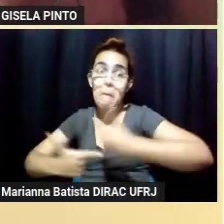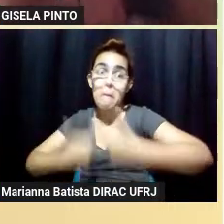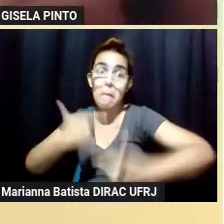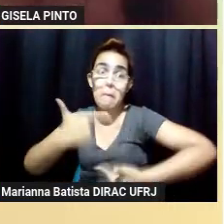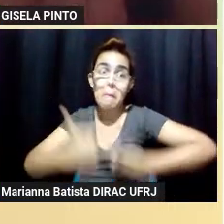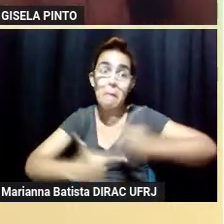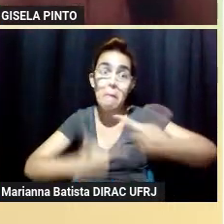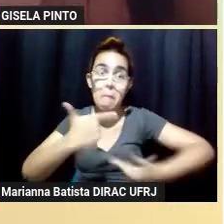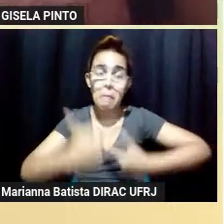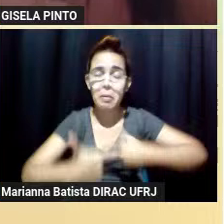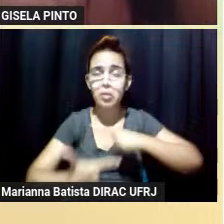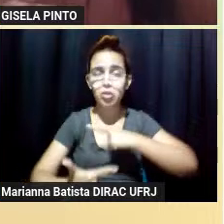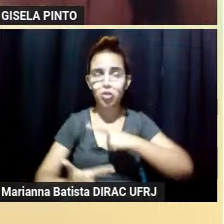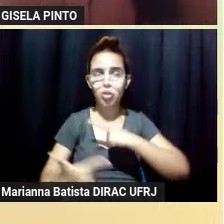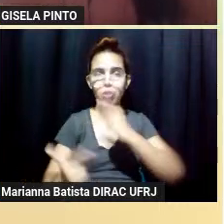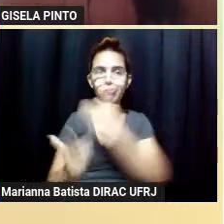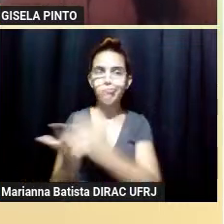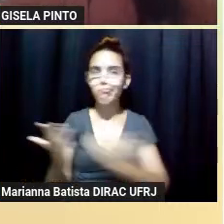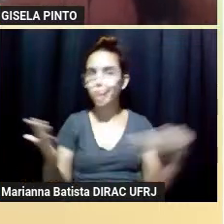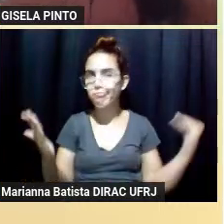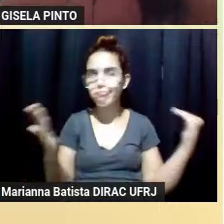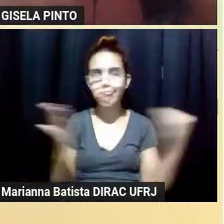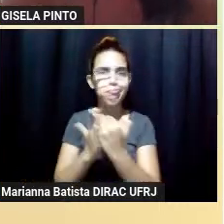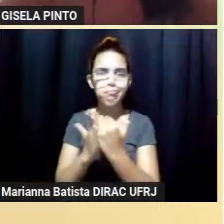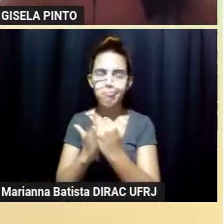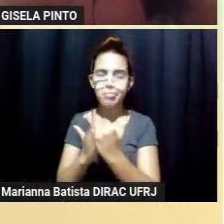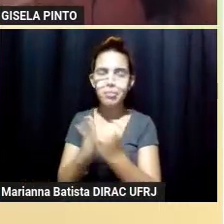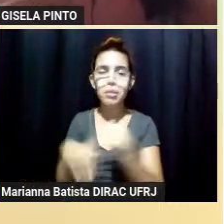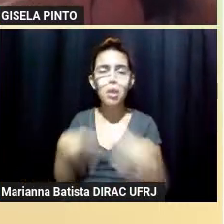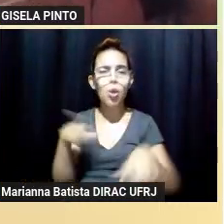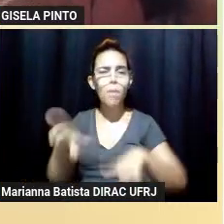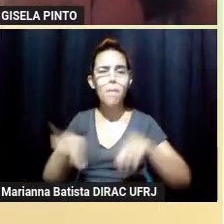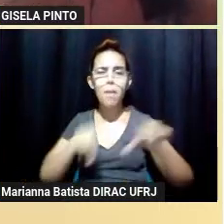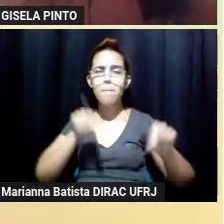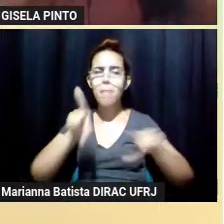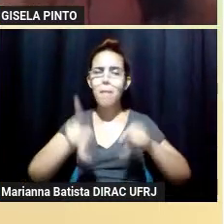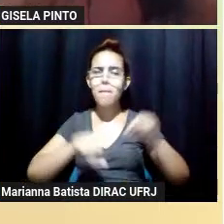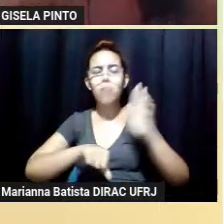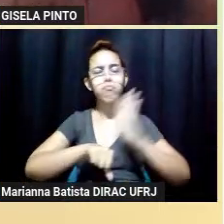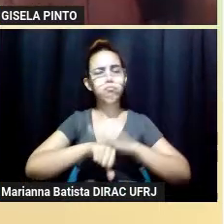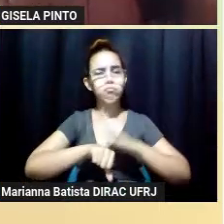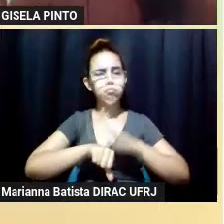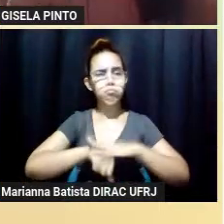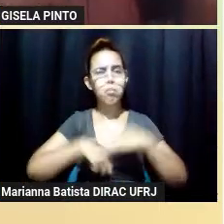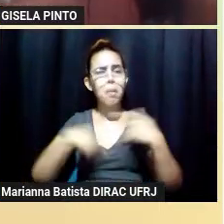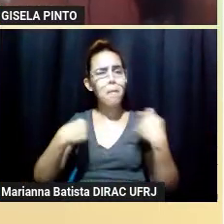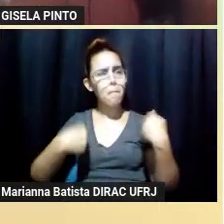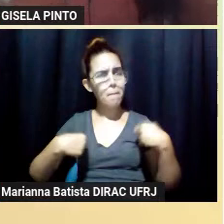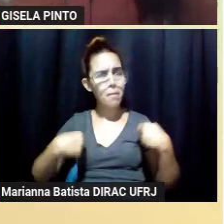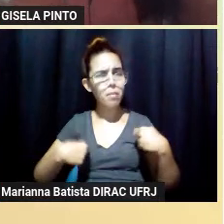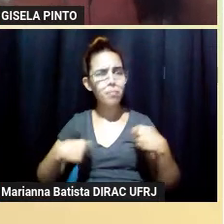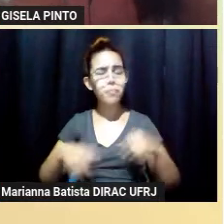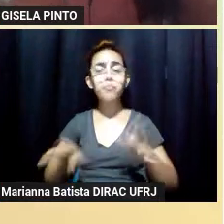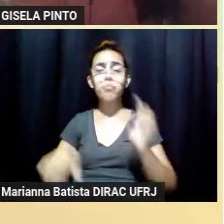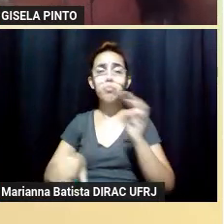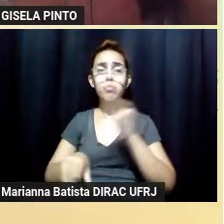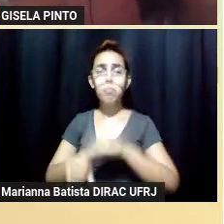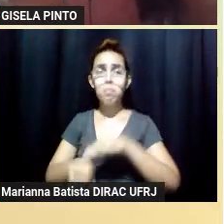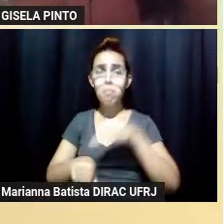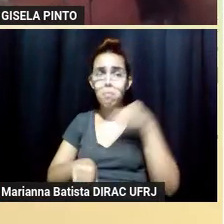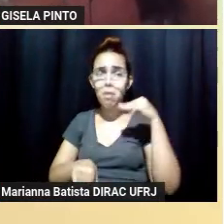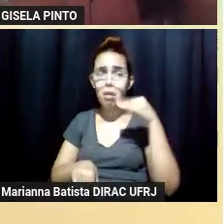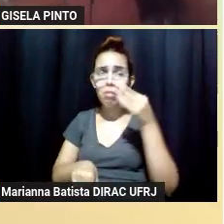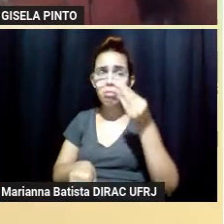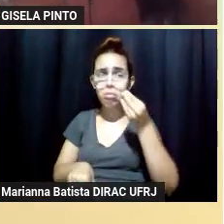mestrado, é claro que eu teria que fazer algumas escolhas, então a minha primeira tentativa de mestrado, que foi na estatística, lá